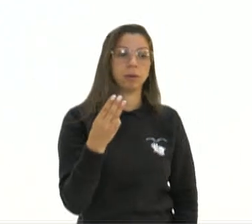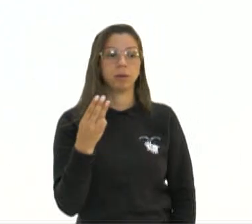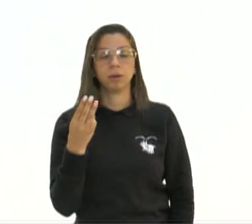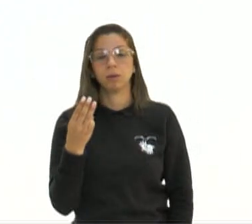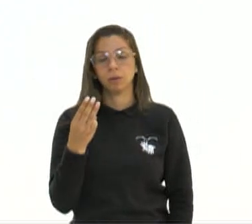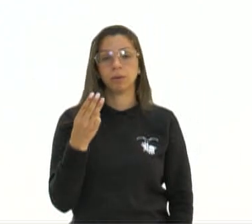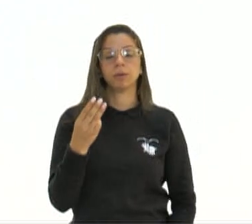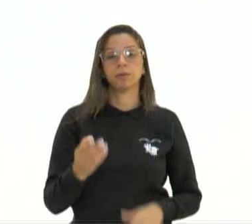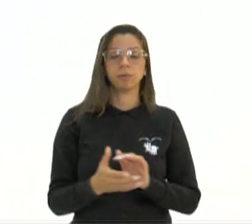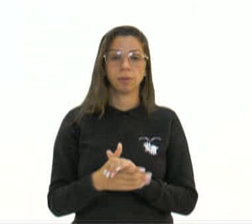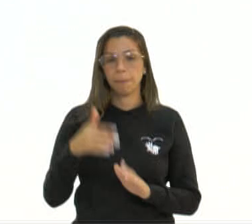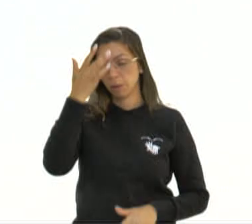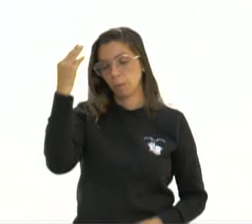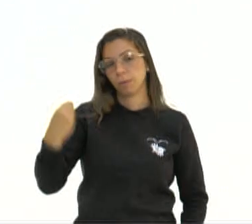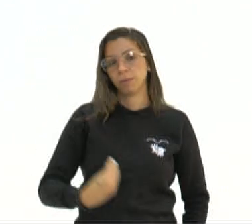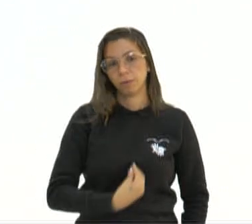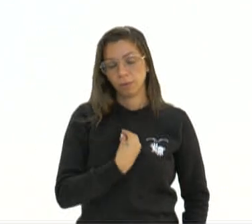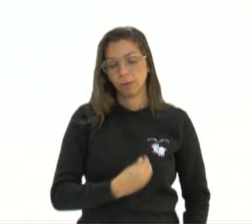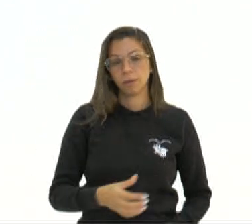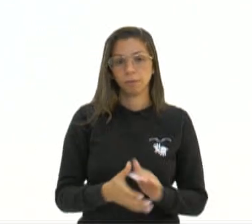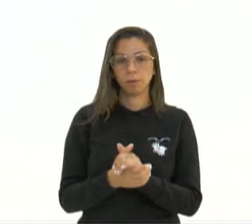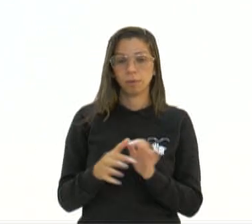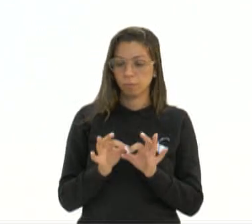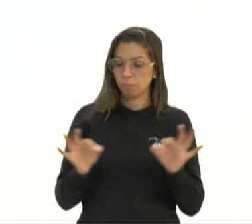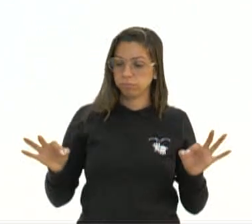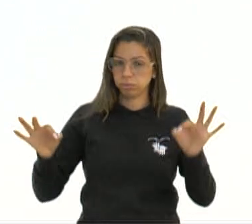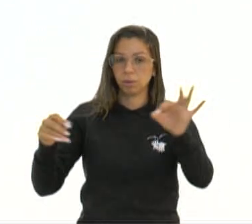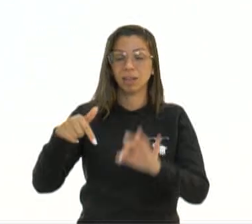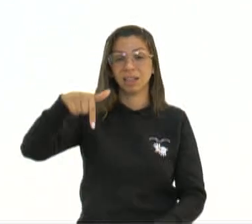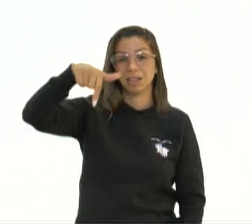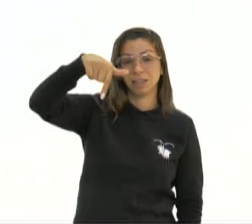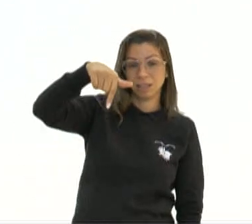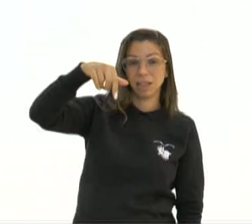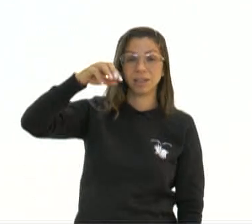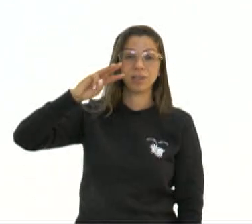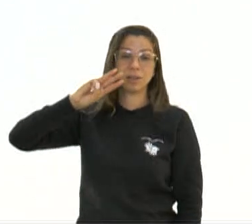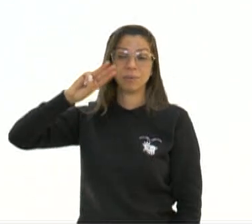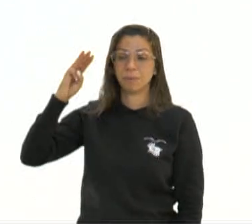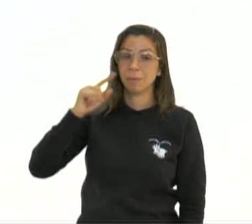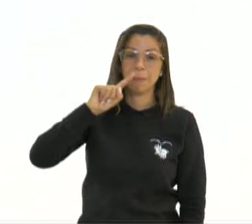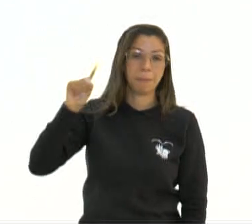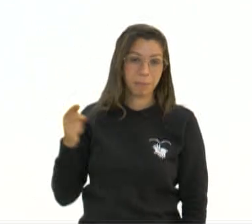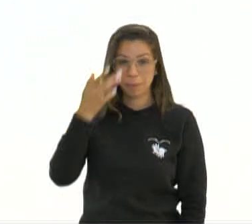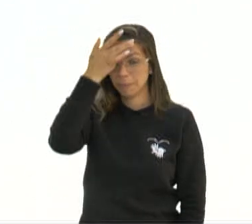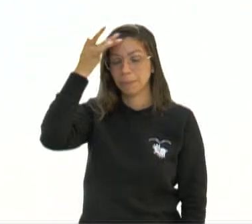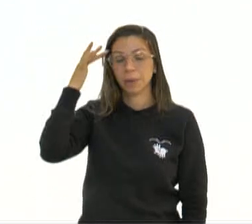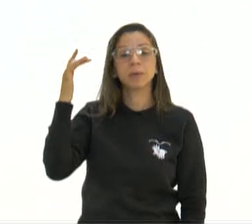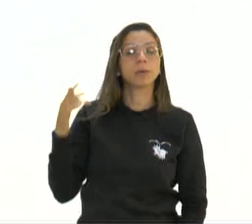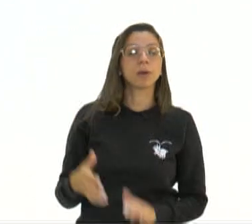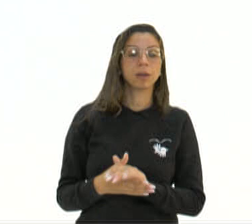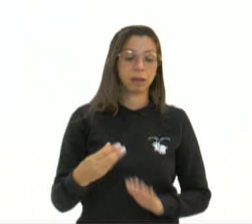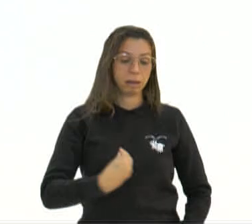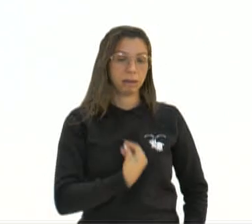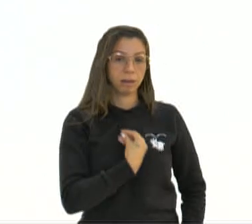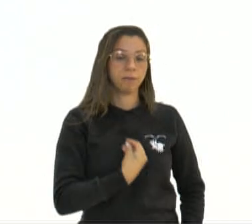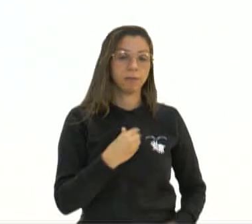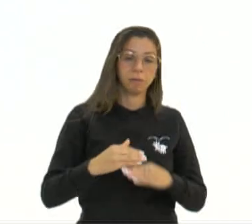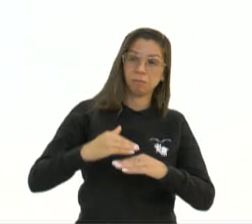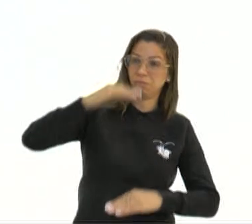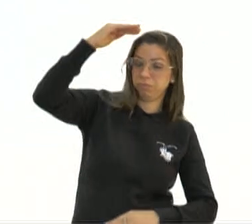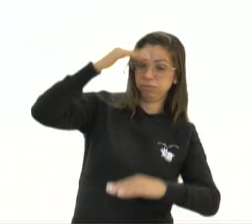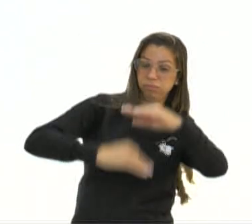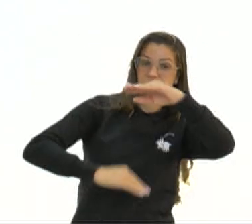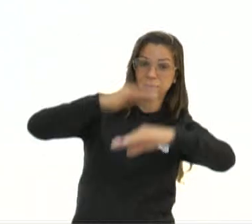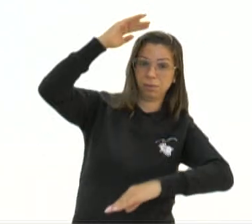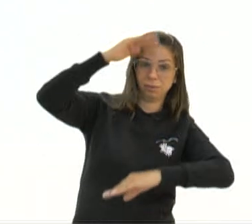habitantes, a densidade demográfica vai para 7 mil pessoas por quilômetro quadrado, por isso a verticalização, né?